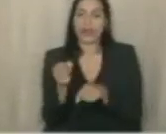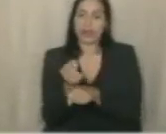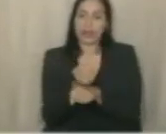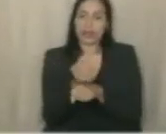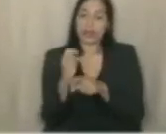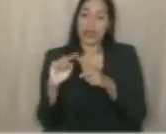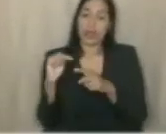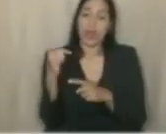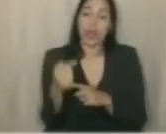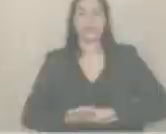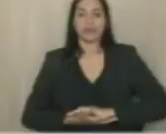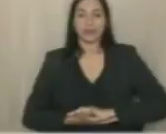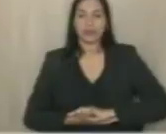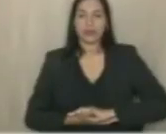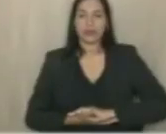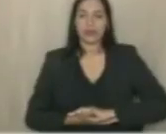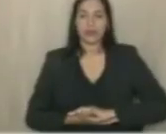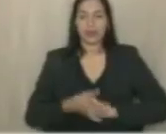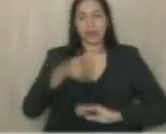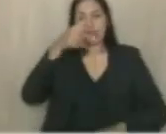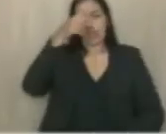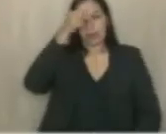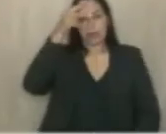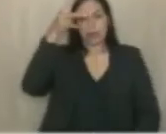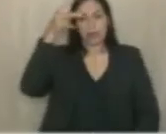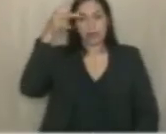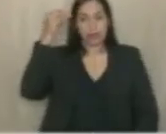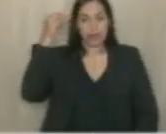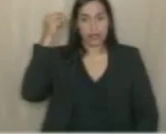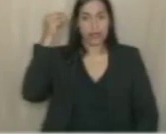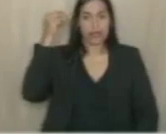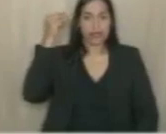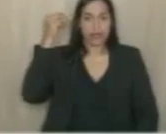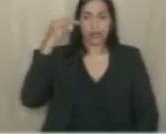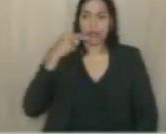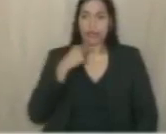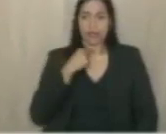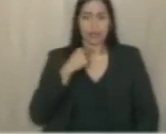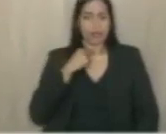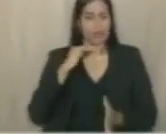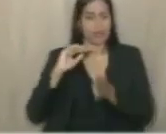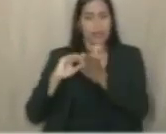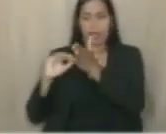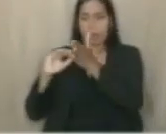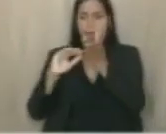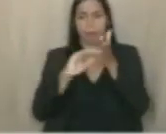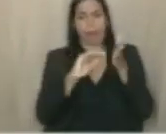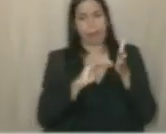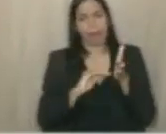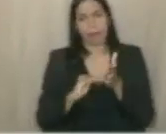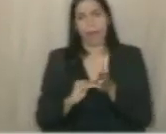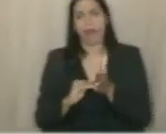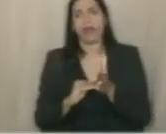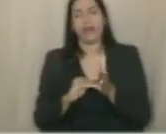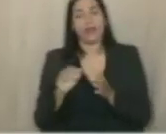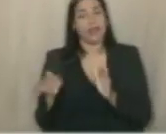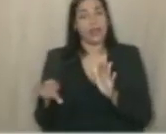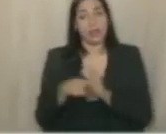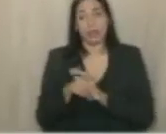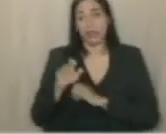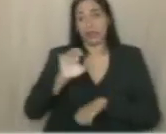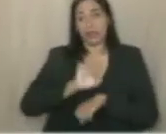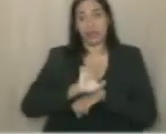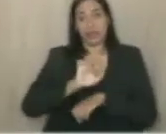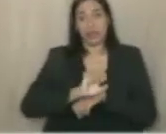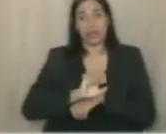e começo de 24. A Prefeitura não pode desapropriar de jeito nenhum bem do Estado e